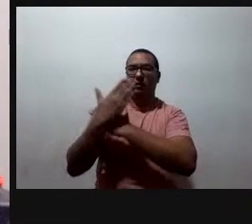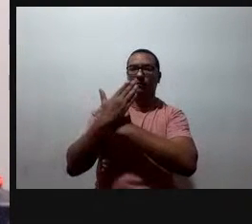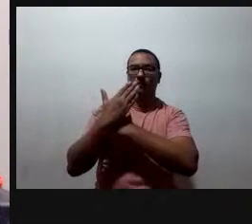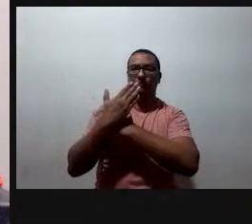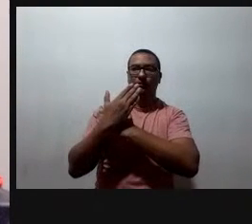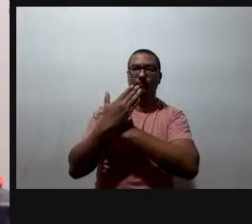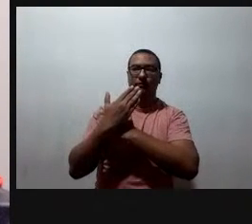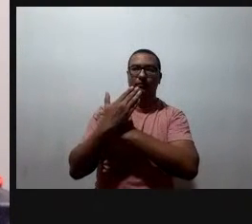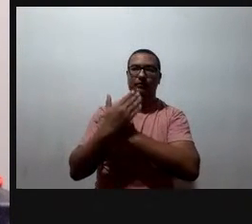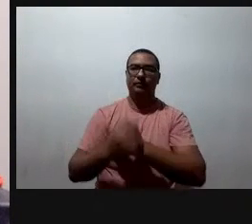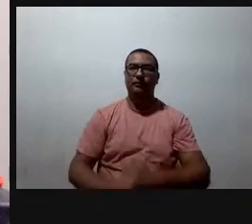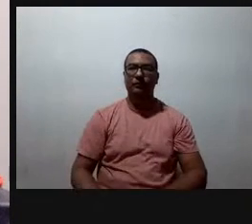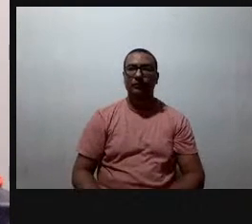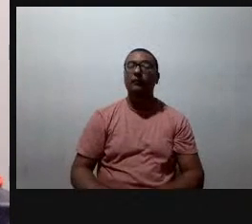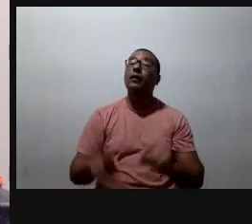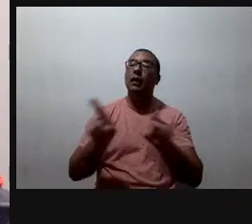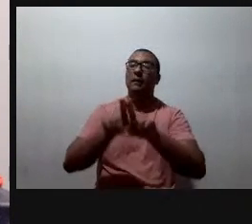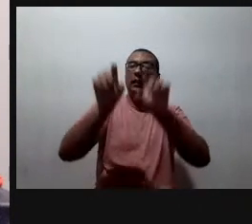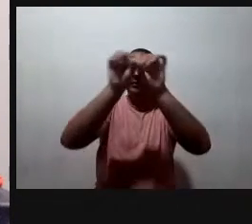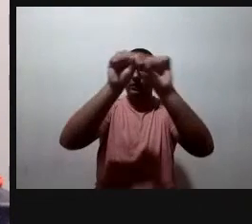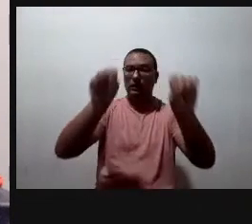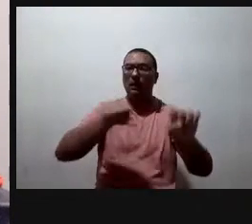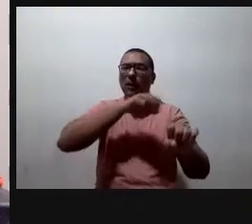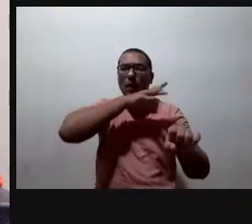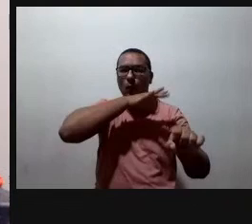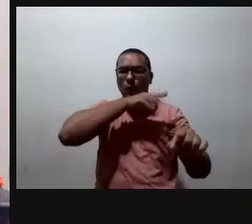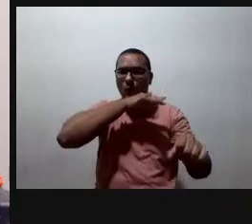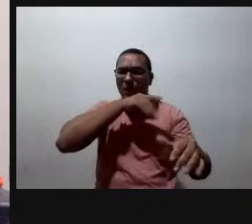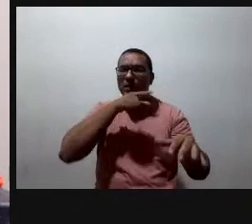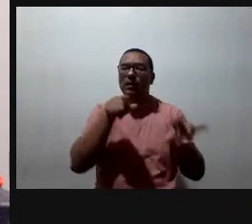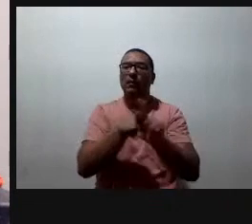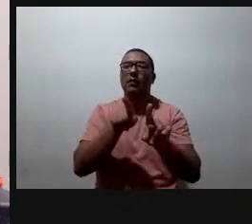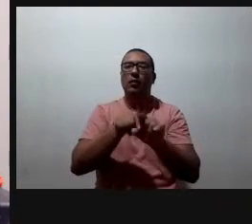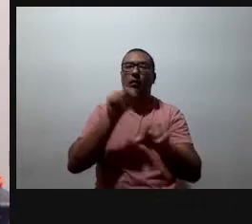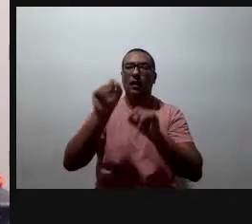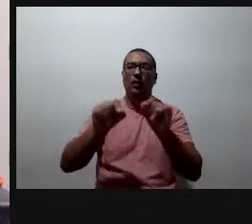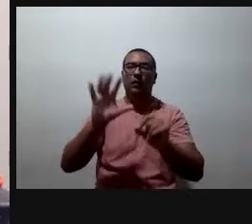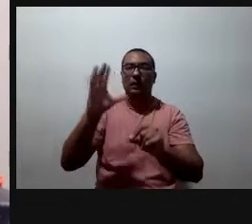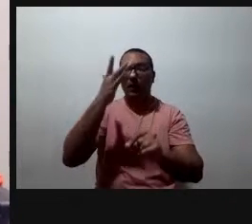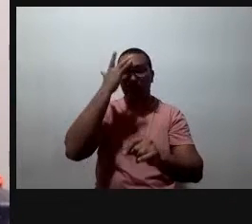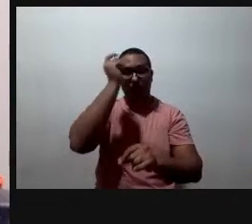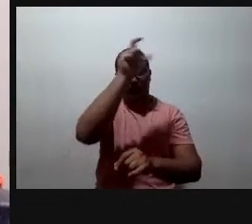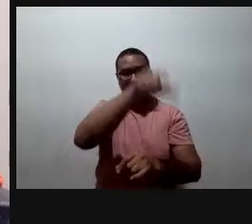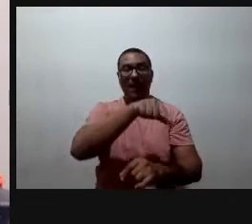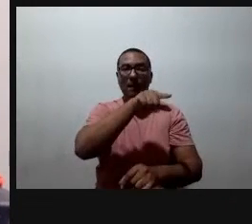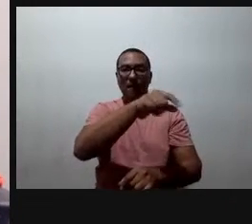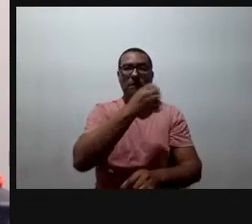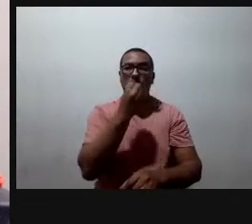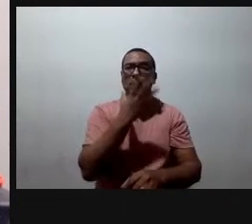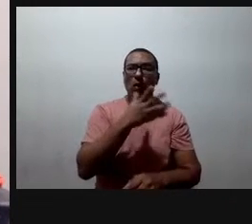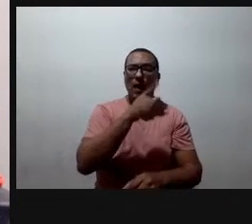um sistema ruim, ele vai derrotar uma pessoa boa 100% das vezes.